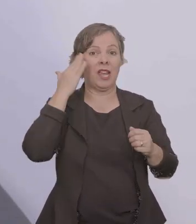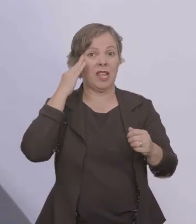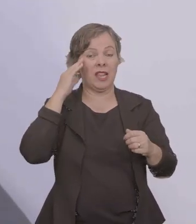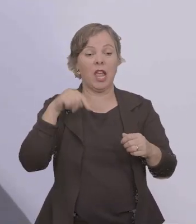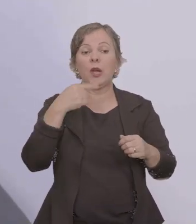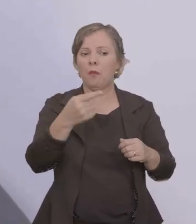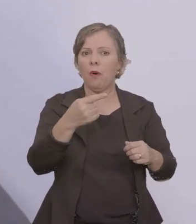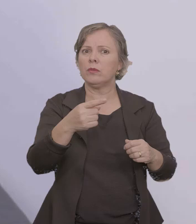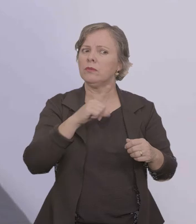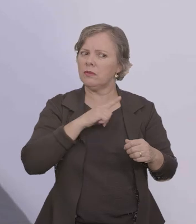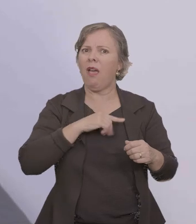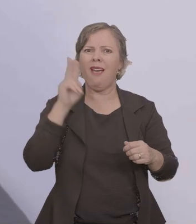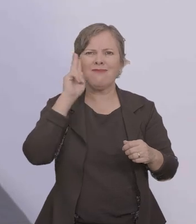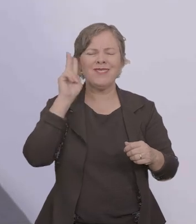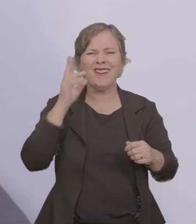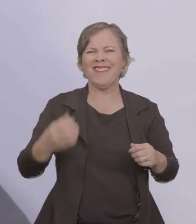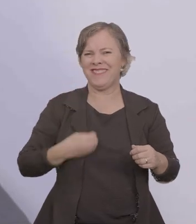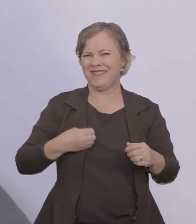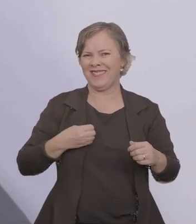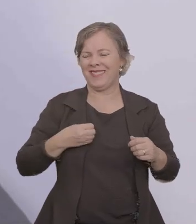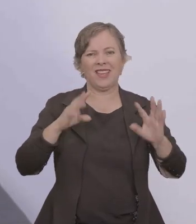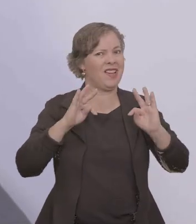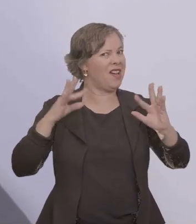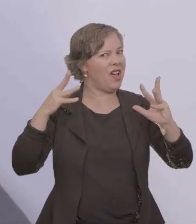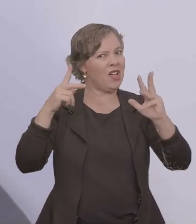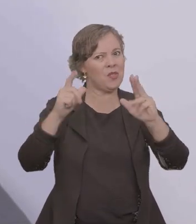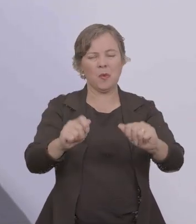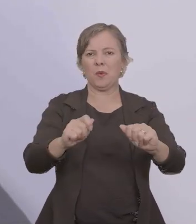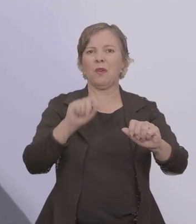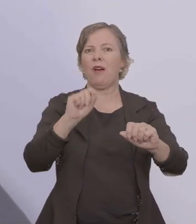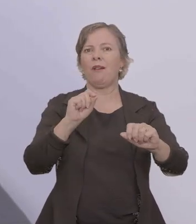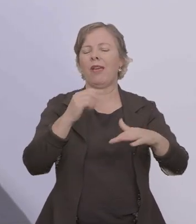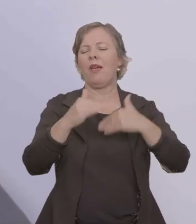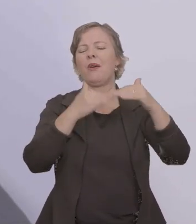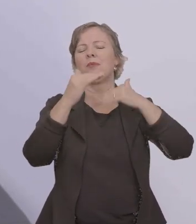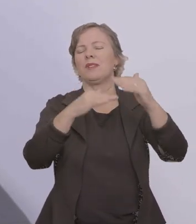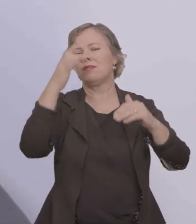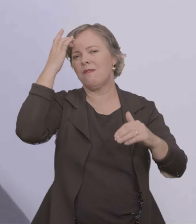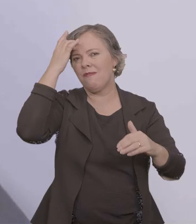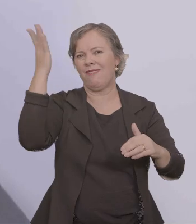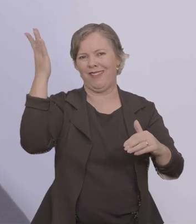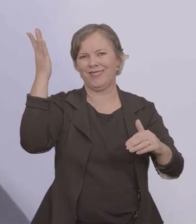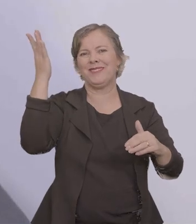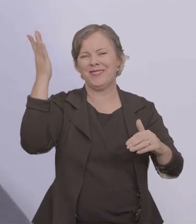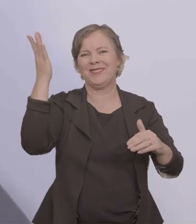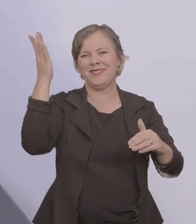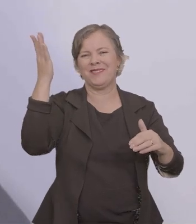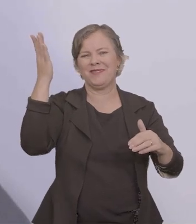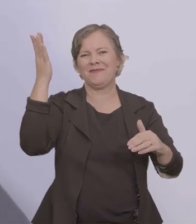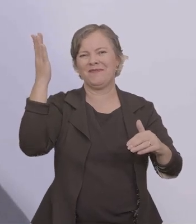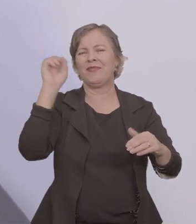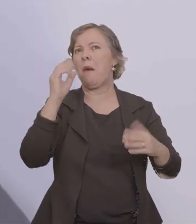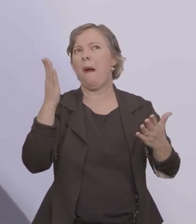outro ele tem uma história de vida. Tudo isso vai tornando o processo mais fácil, né?